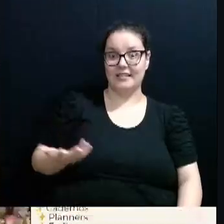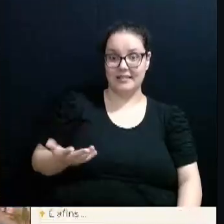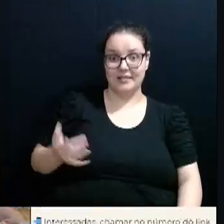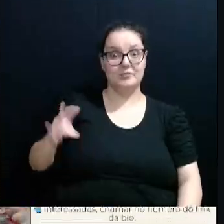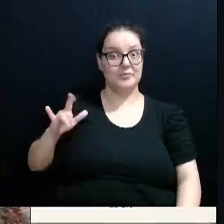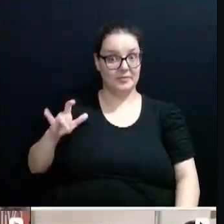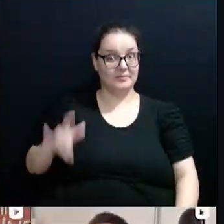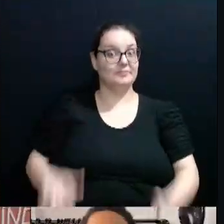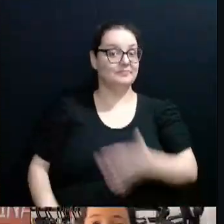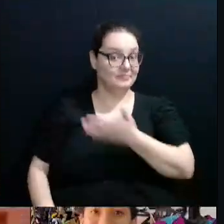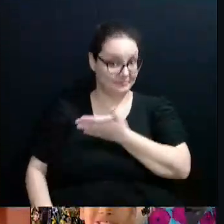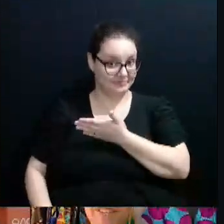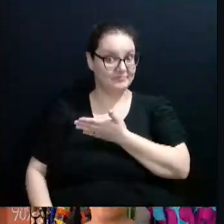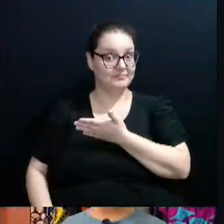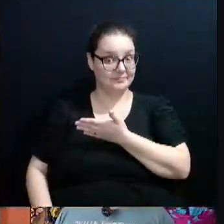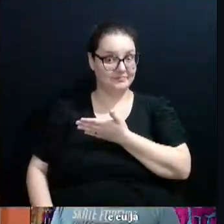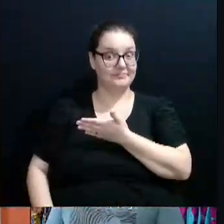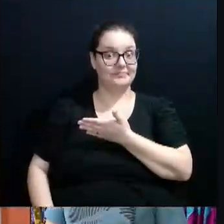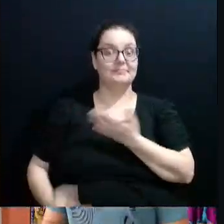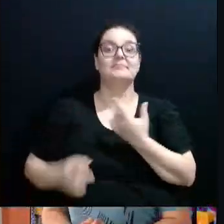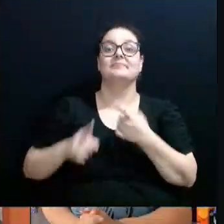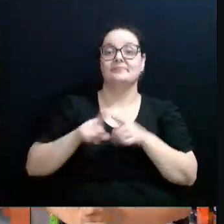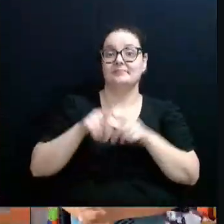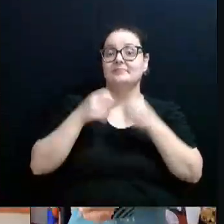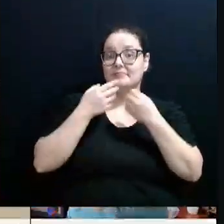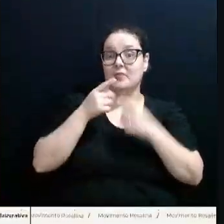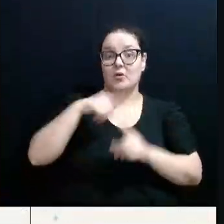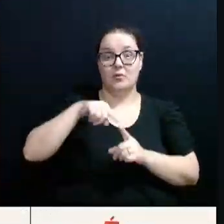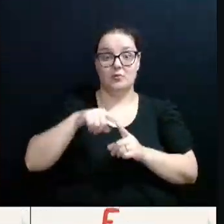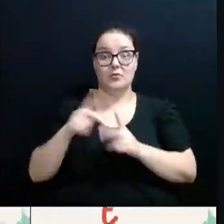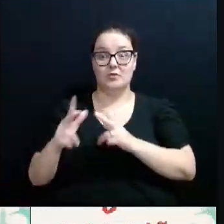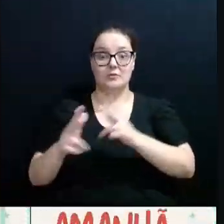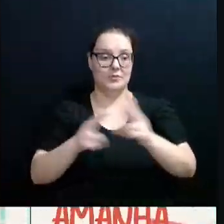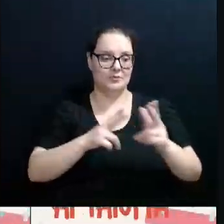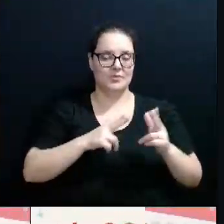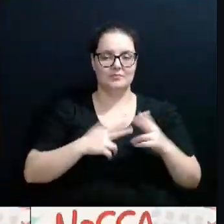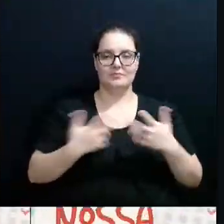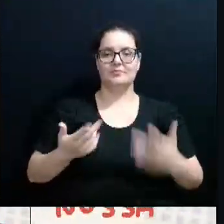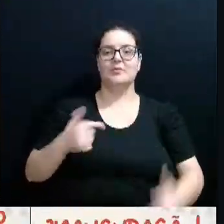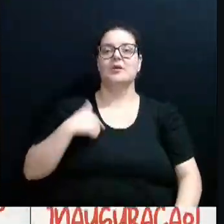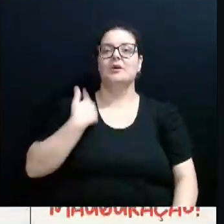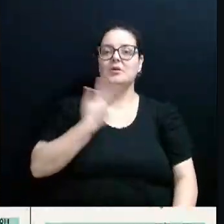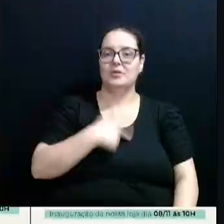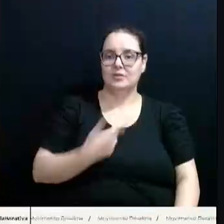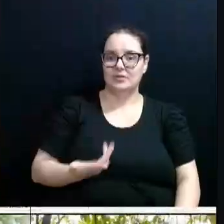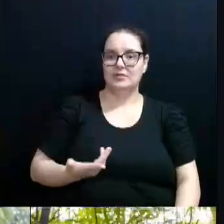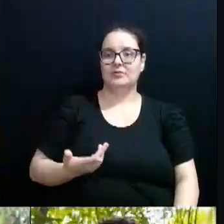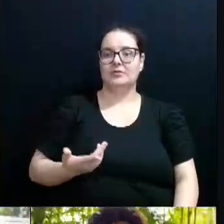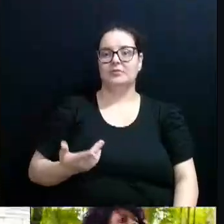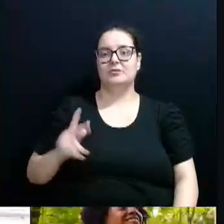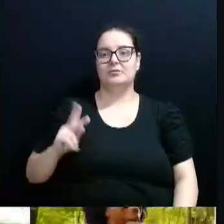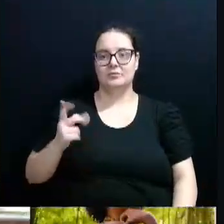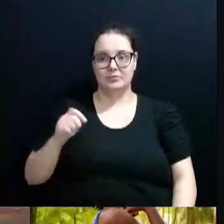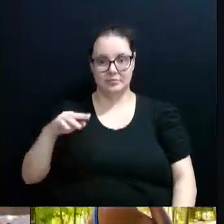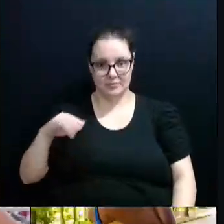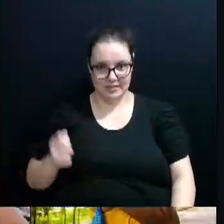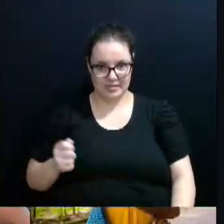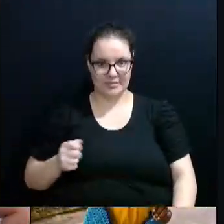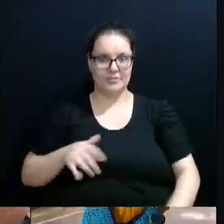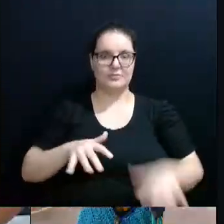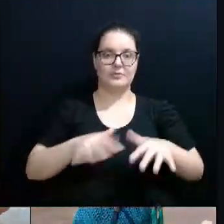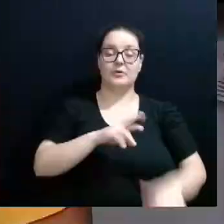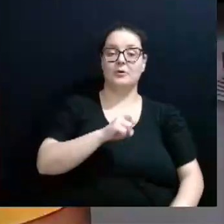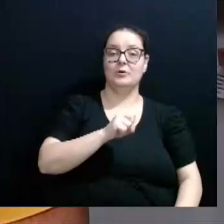muito boa, porque são objetivos em comum, né? O AJA e o Movimento Rosalina têm muitas coisas em